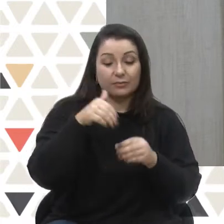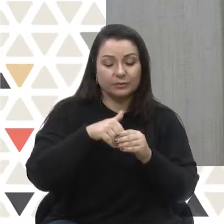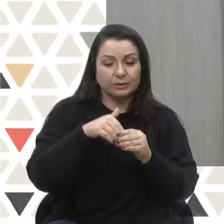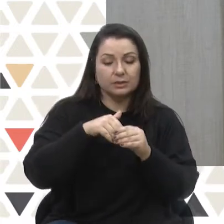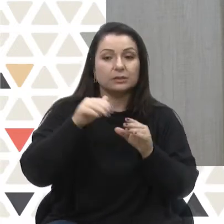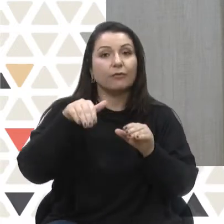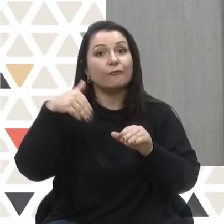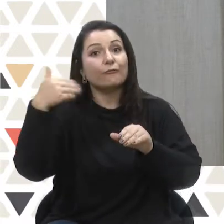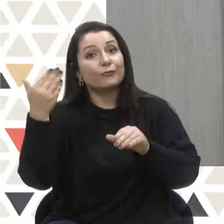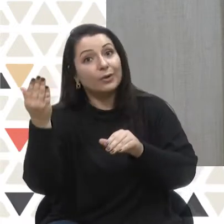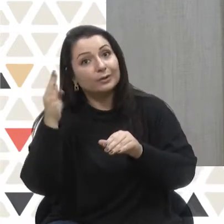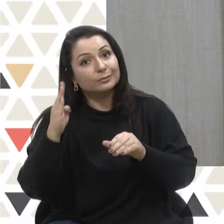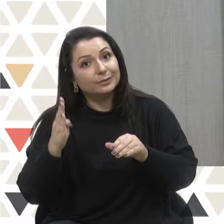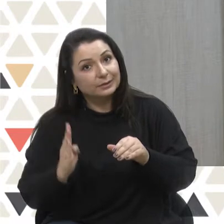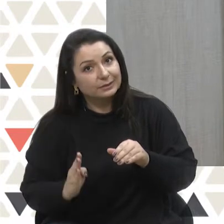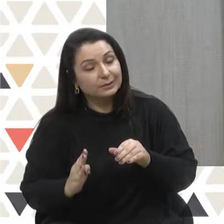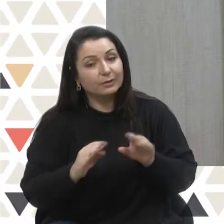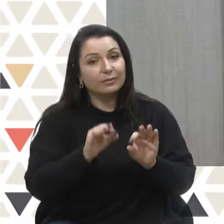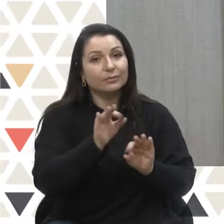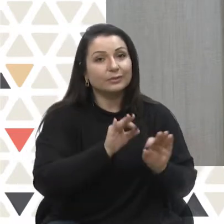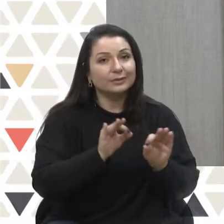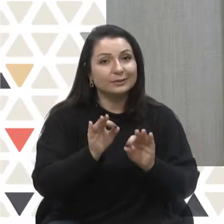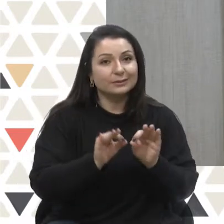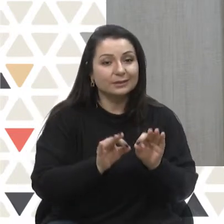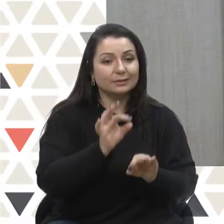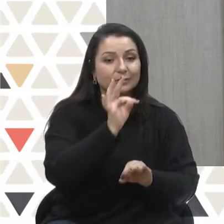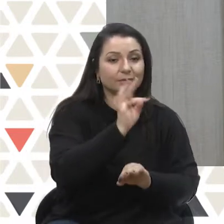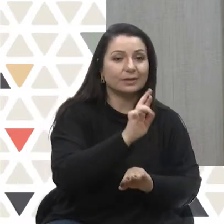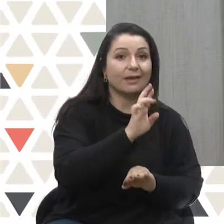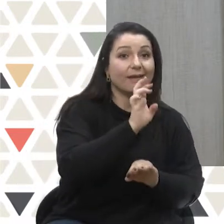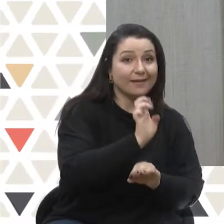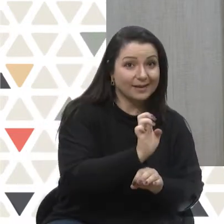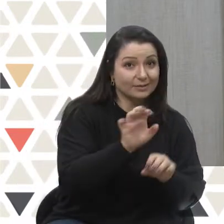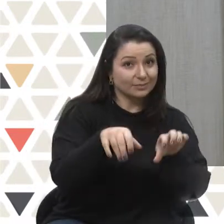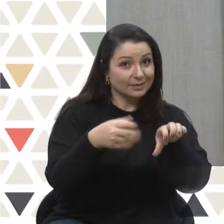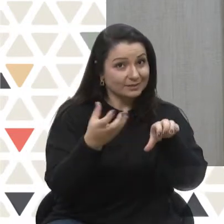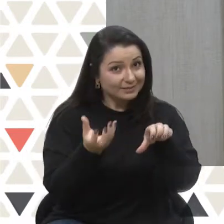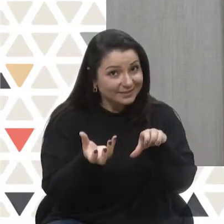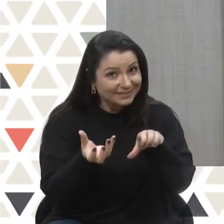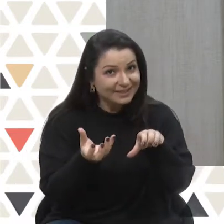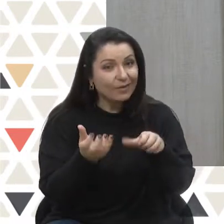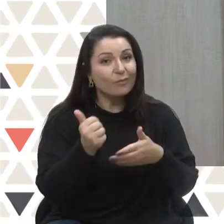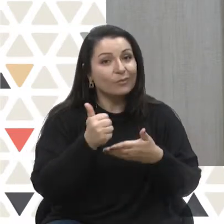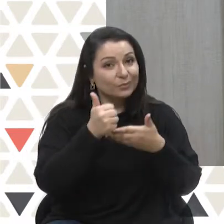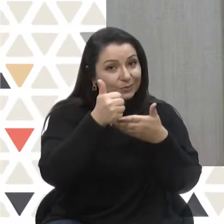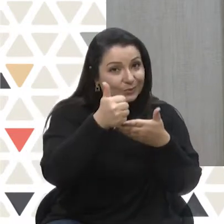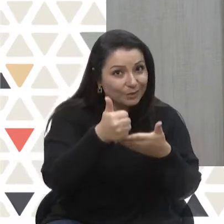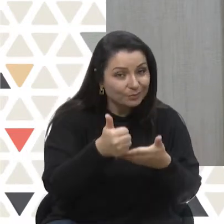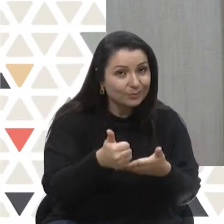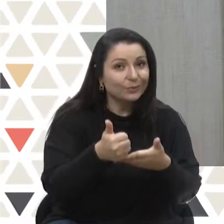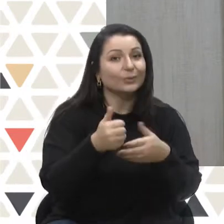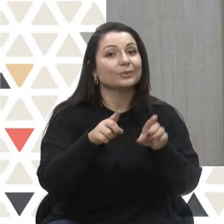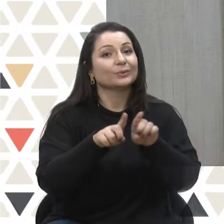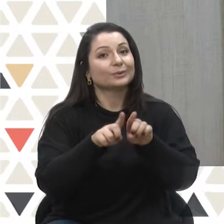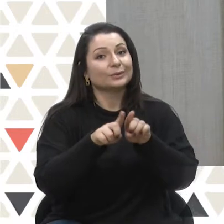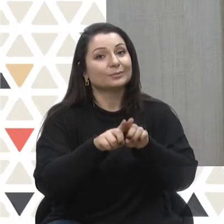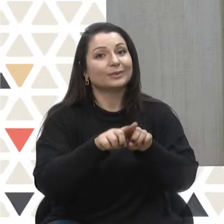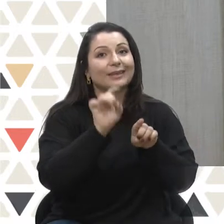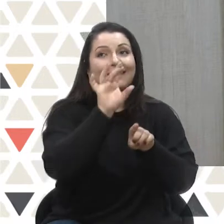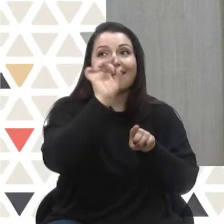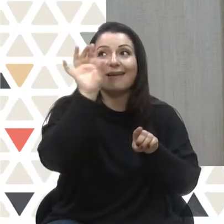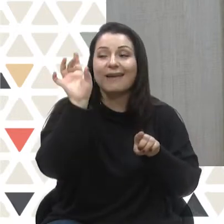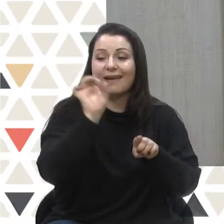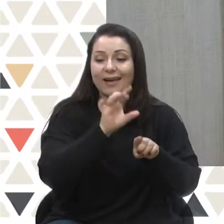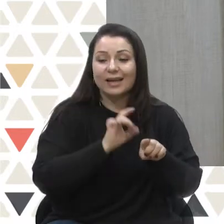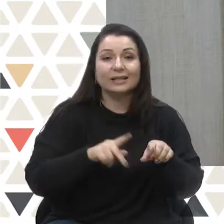É o mesmo 9:00 a votação fora do território nacional é organizada pelo TRE do Distrito Federal